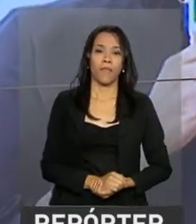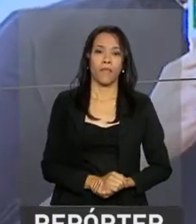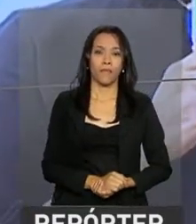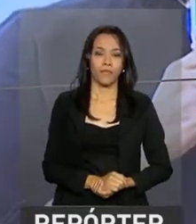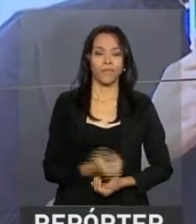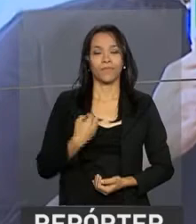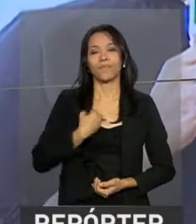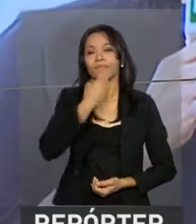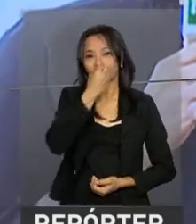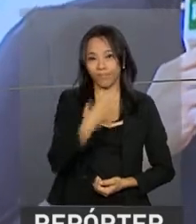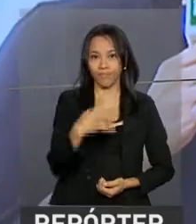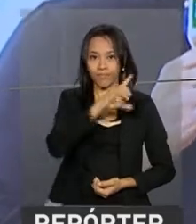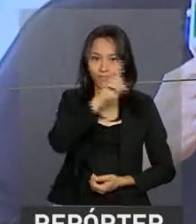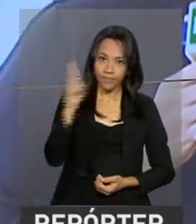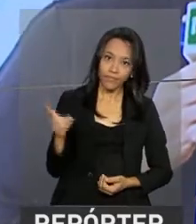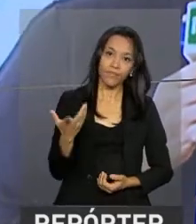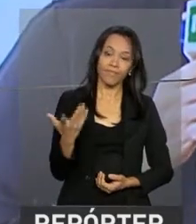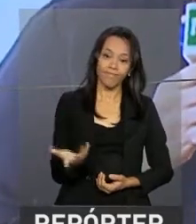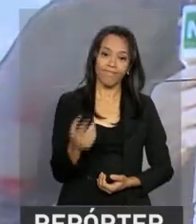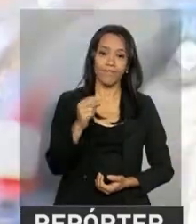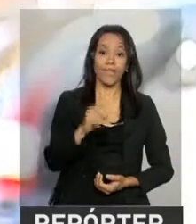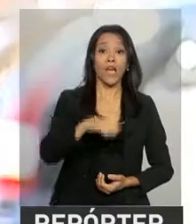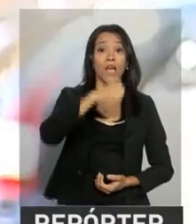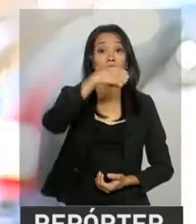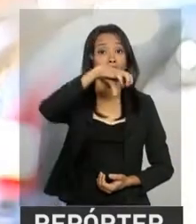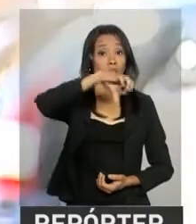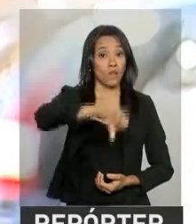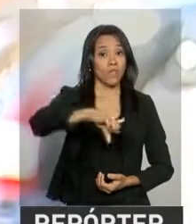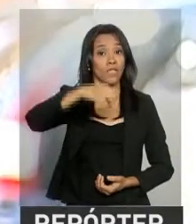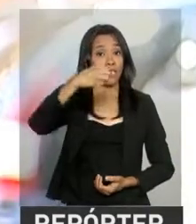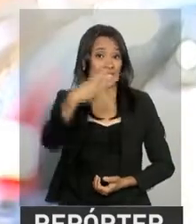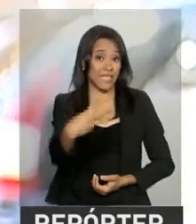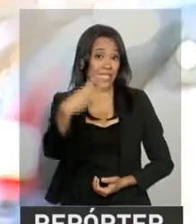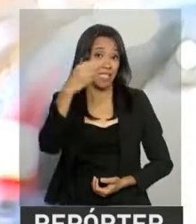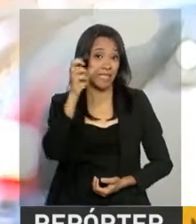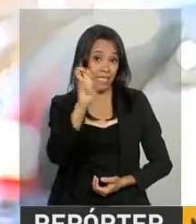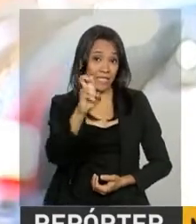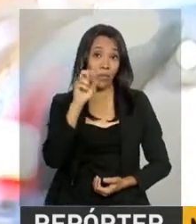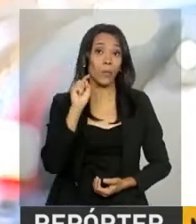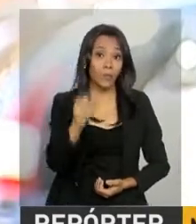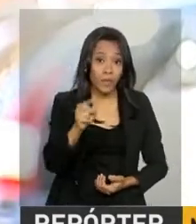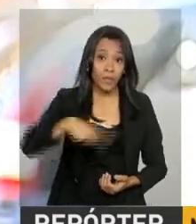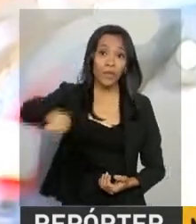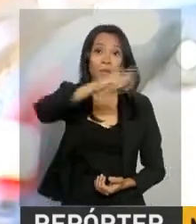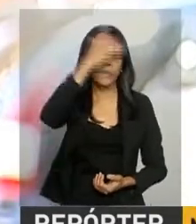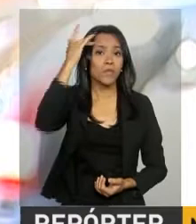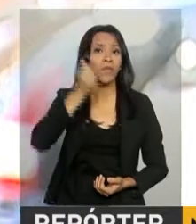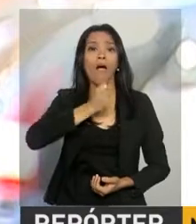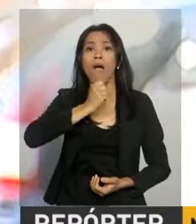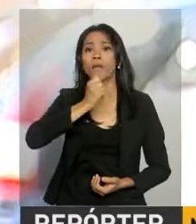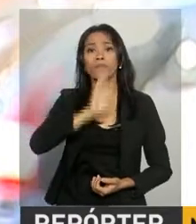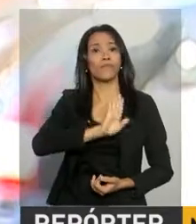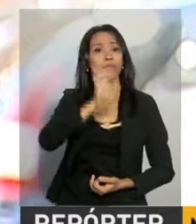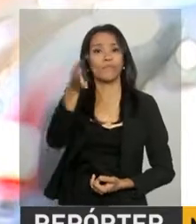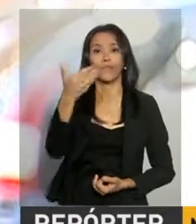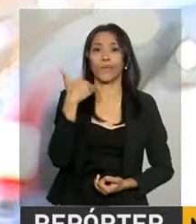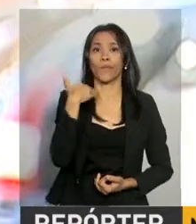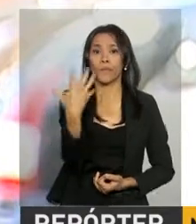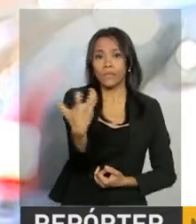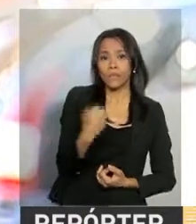dia leandro cerca de 935 mil trabalhadores ainda não sacaram o abono salarial